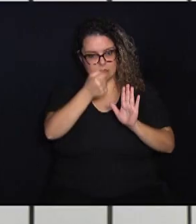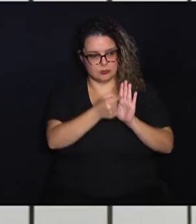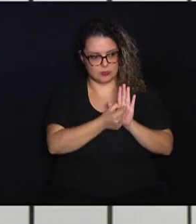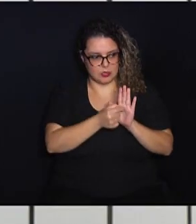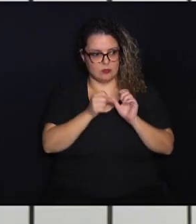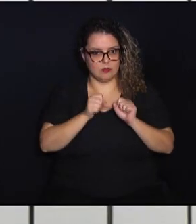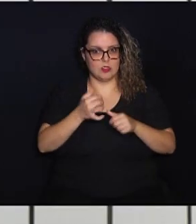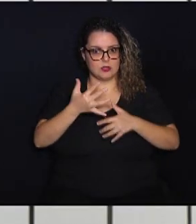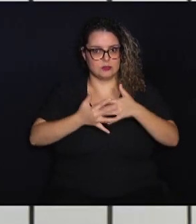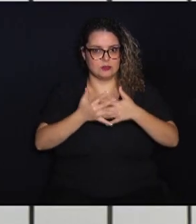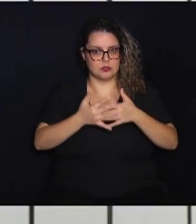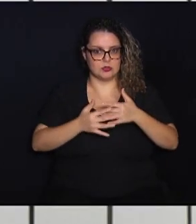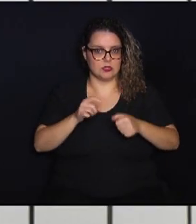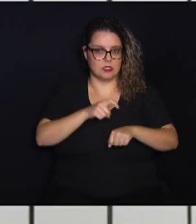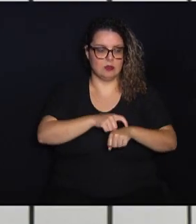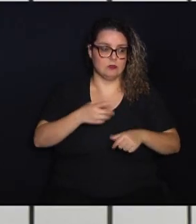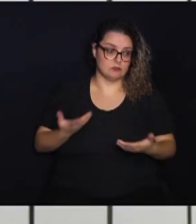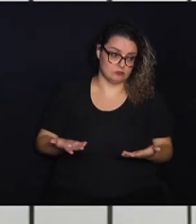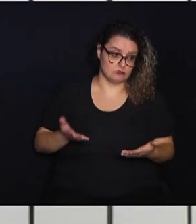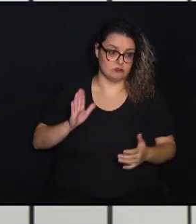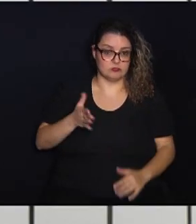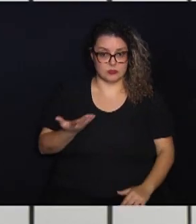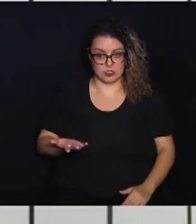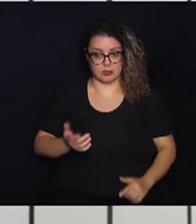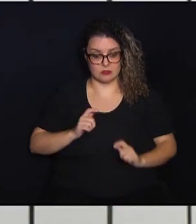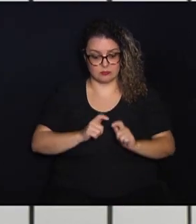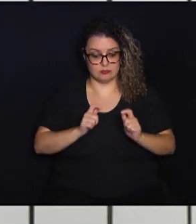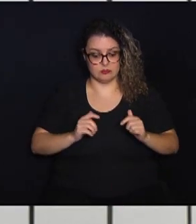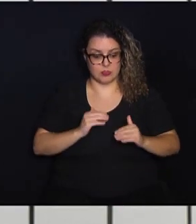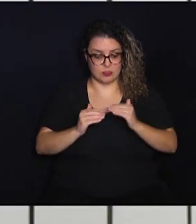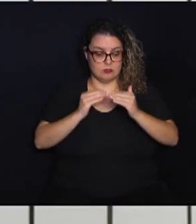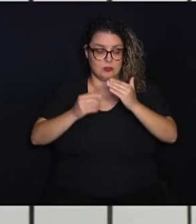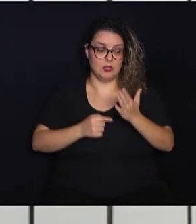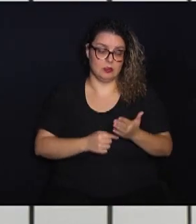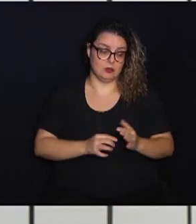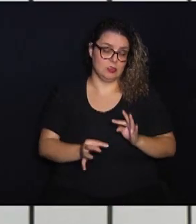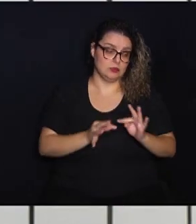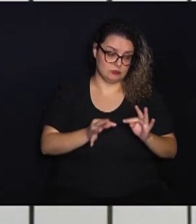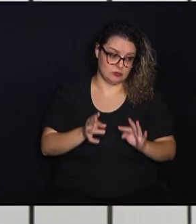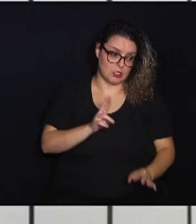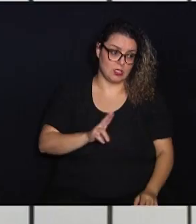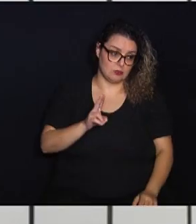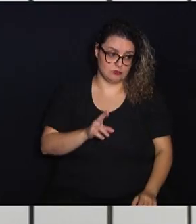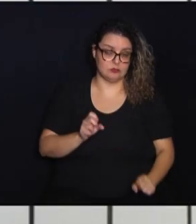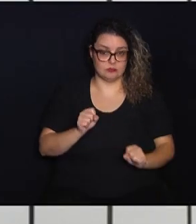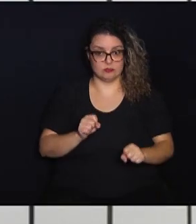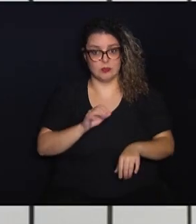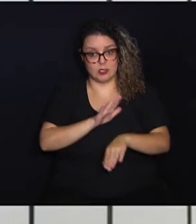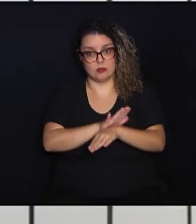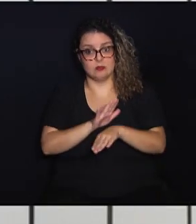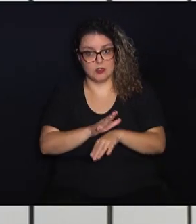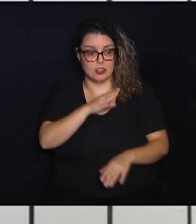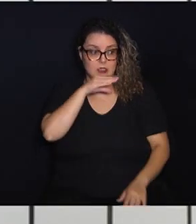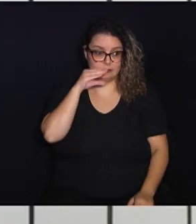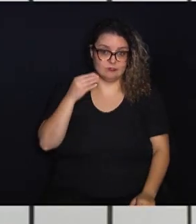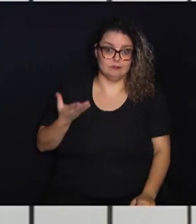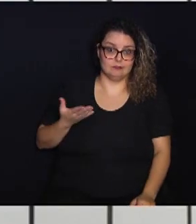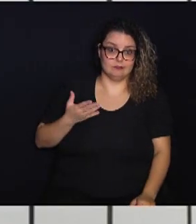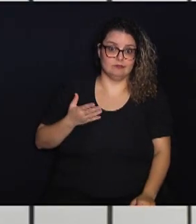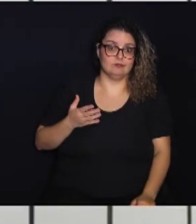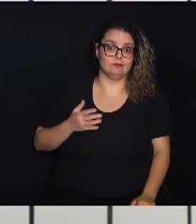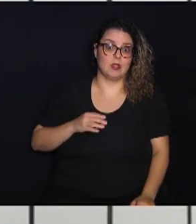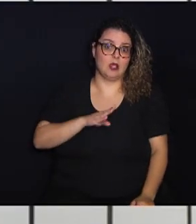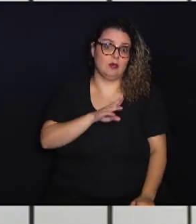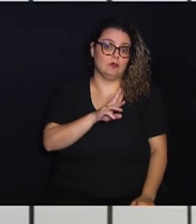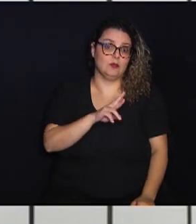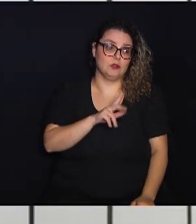pode atrapalhar nesse momento, já que a constante evolução das técnicas utilizadas pode ajudar adolescentes a burlar sistemas